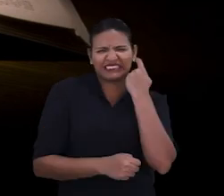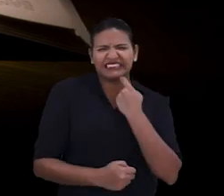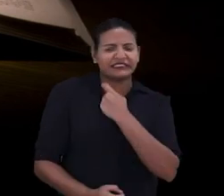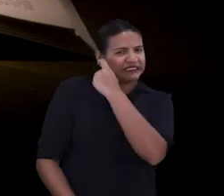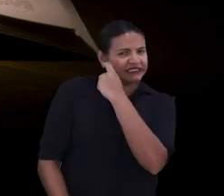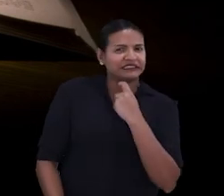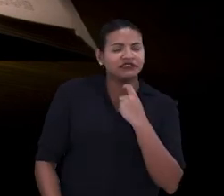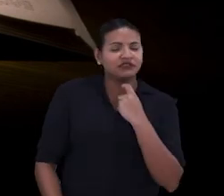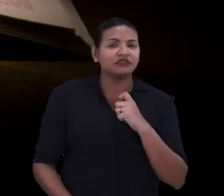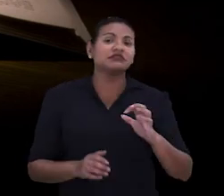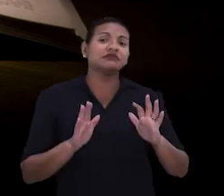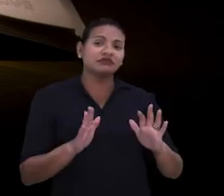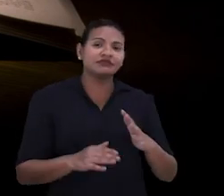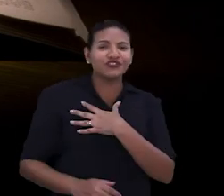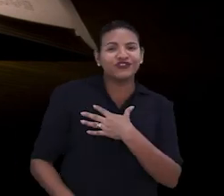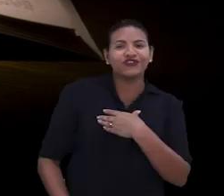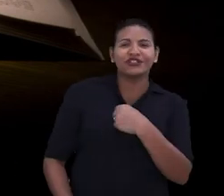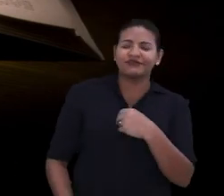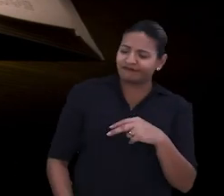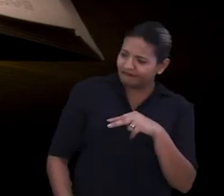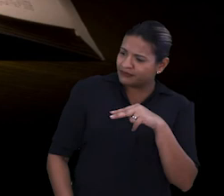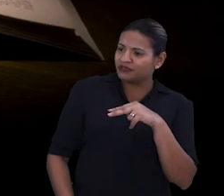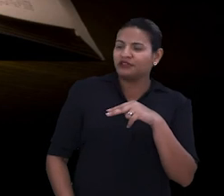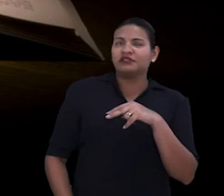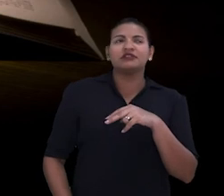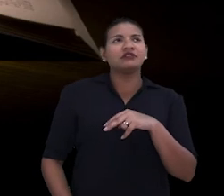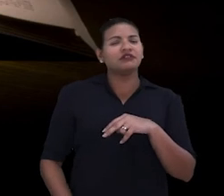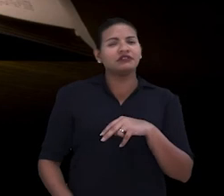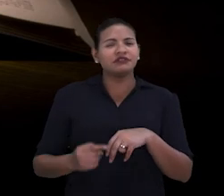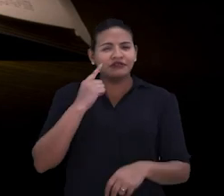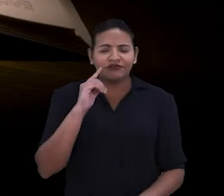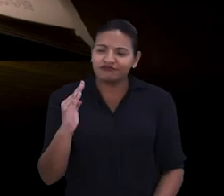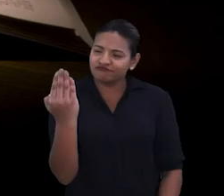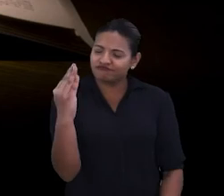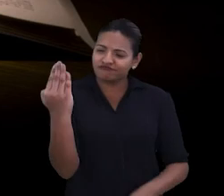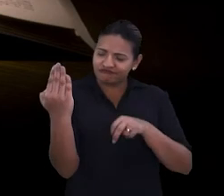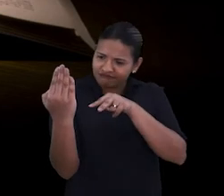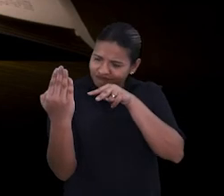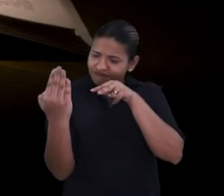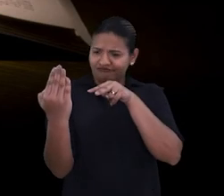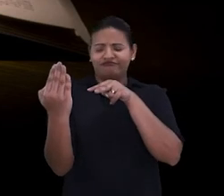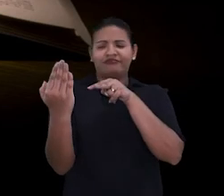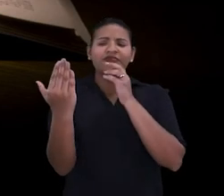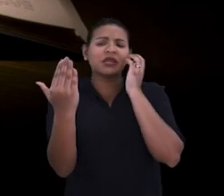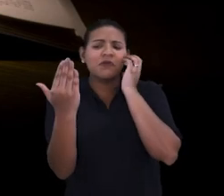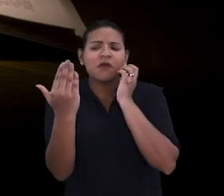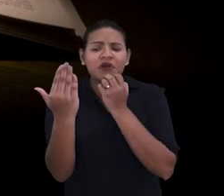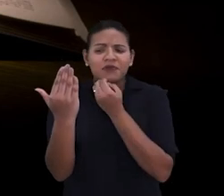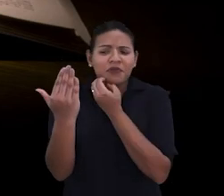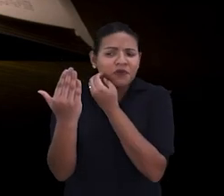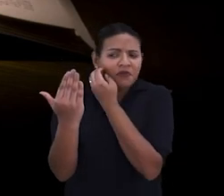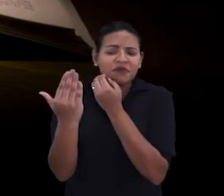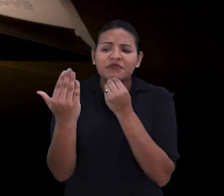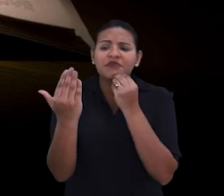barbeador ou da lâmina de barbear. Mas, quando seu filho se olha ao espelho e constata que uns poucos e espaços